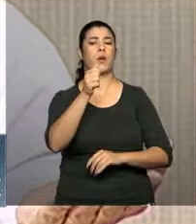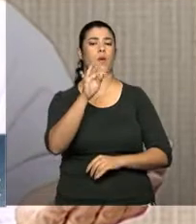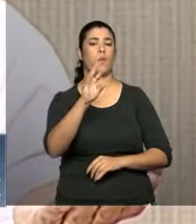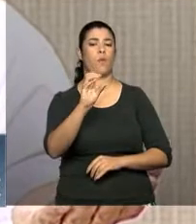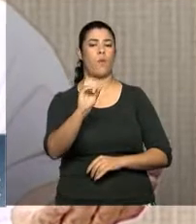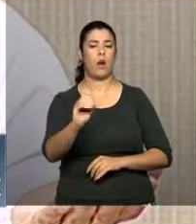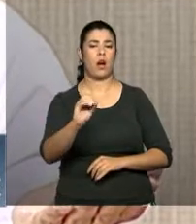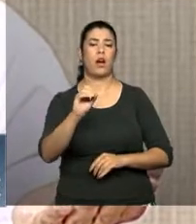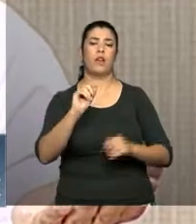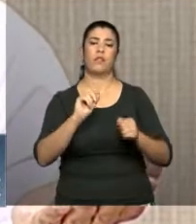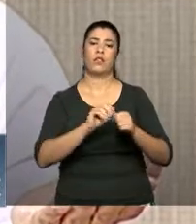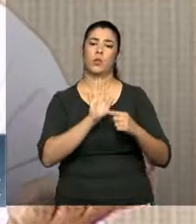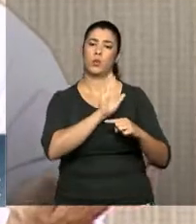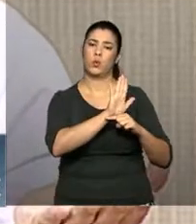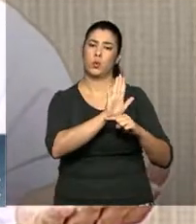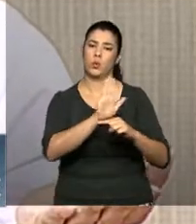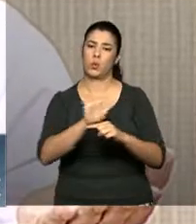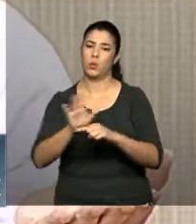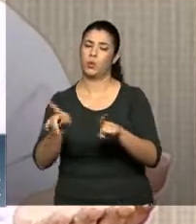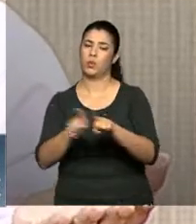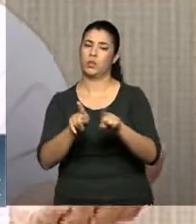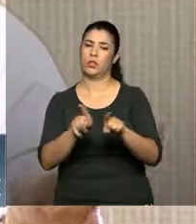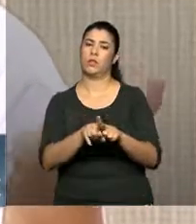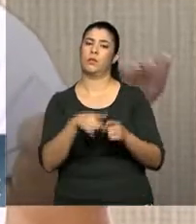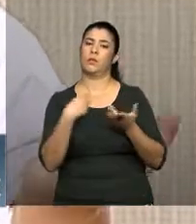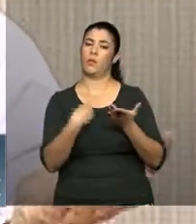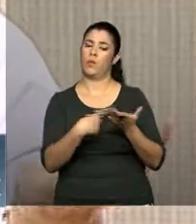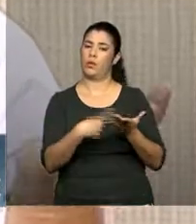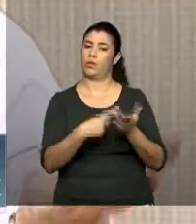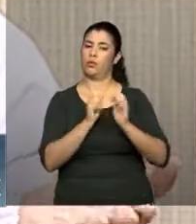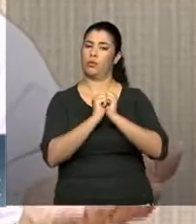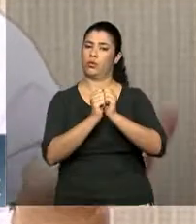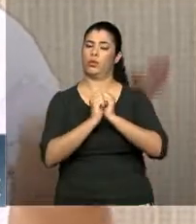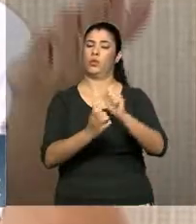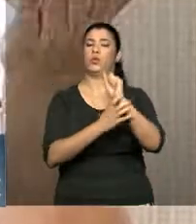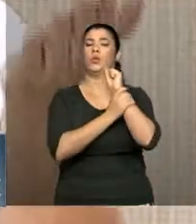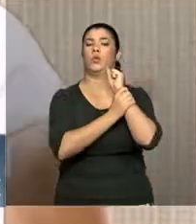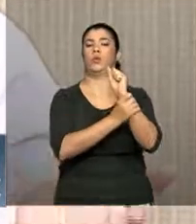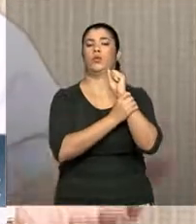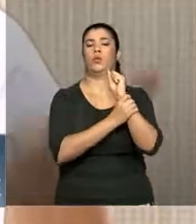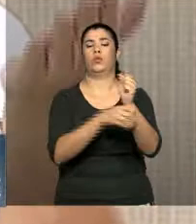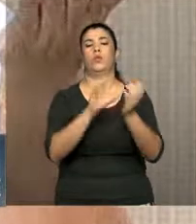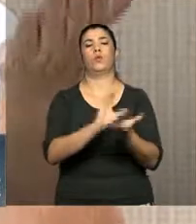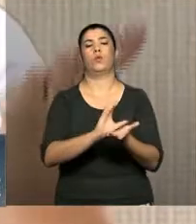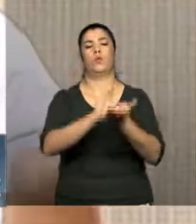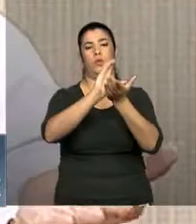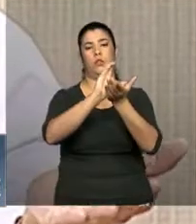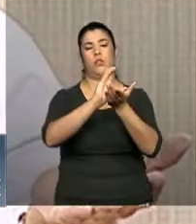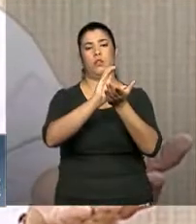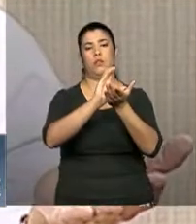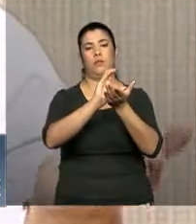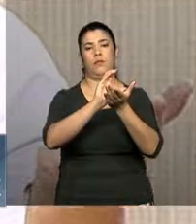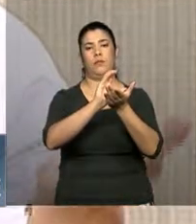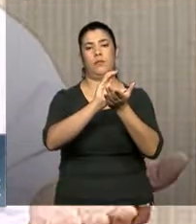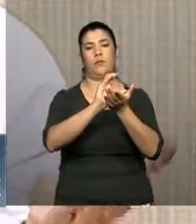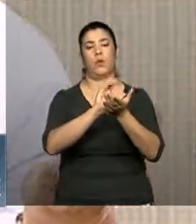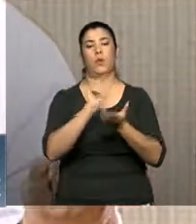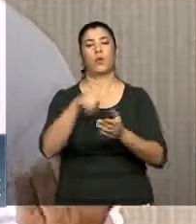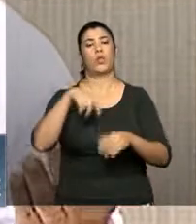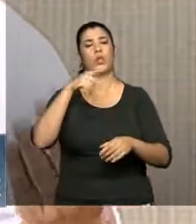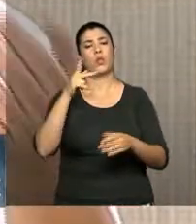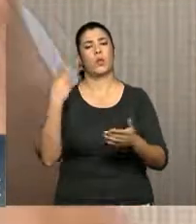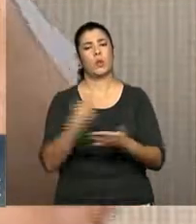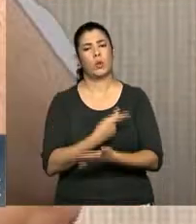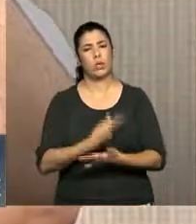e de compromisso nosso pela segurança dos nossos conselheiros tutelares o brutal assassinato